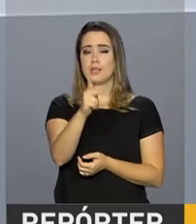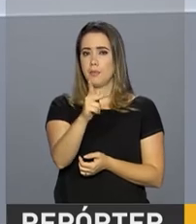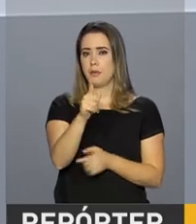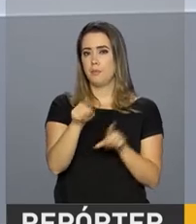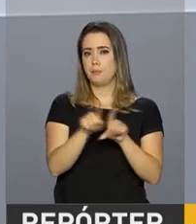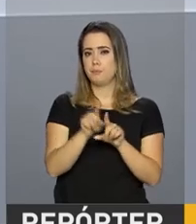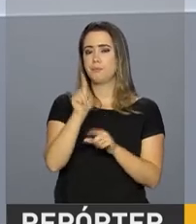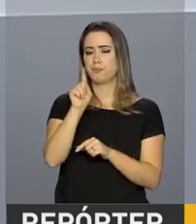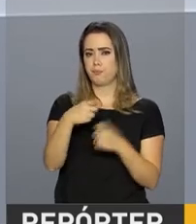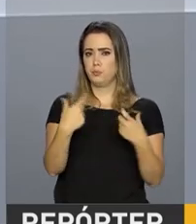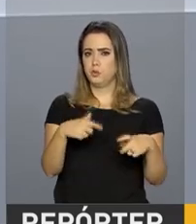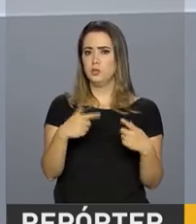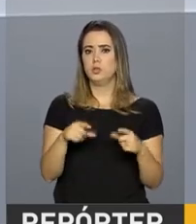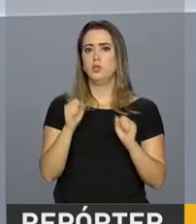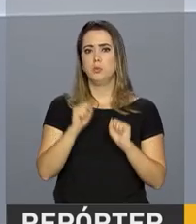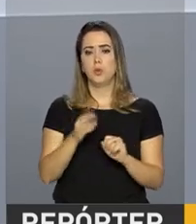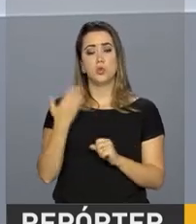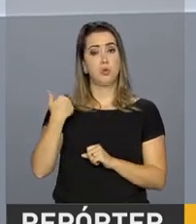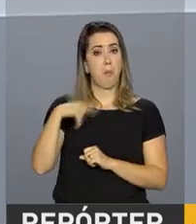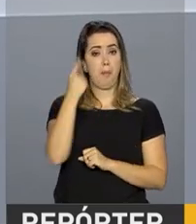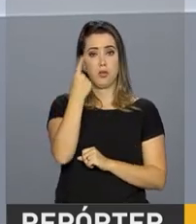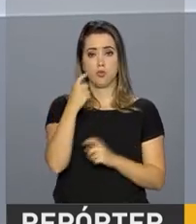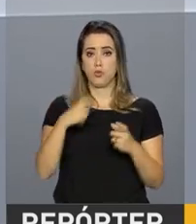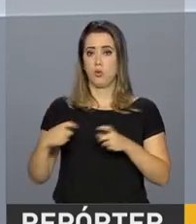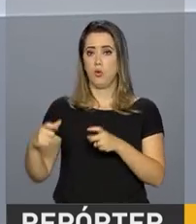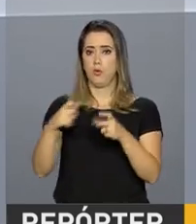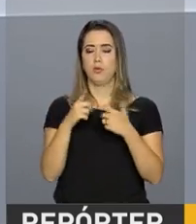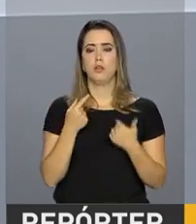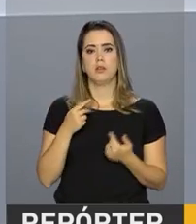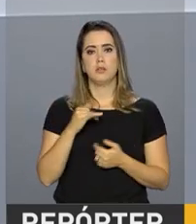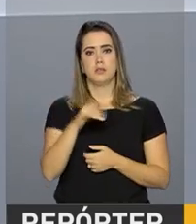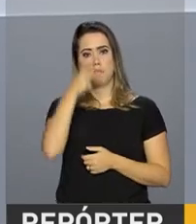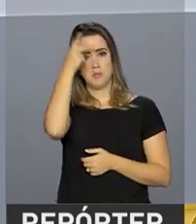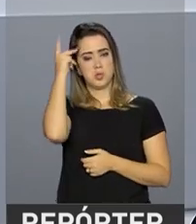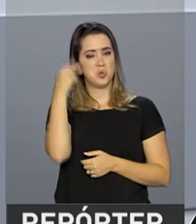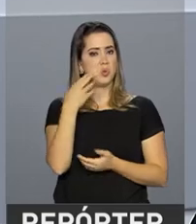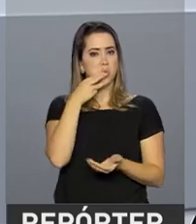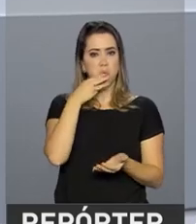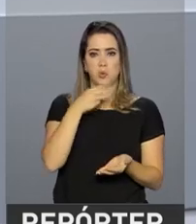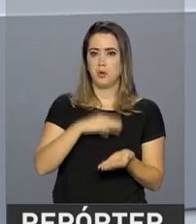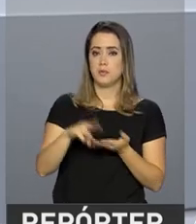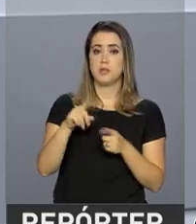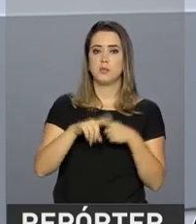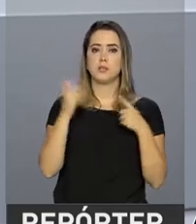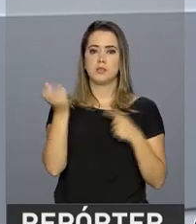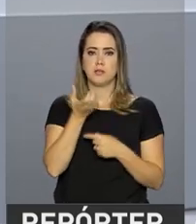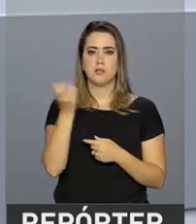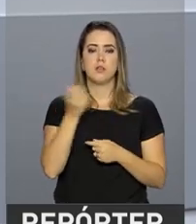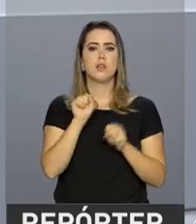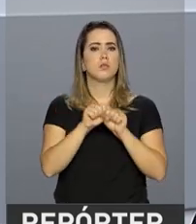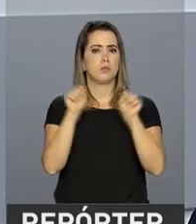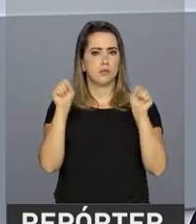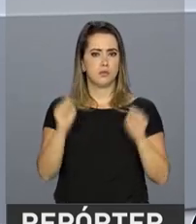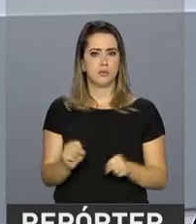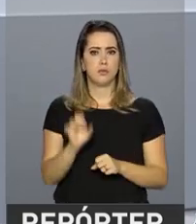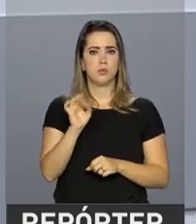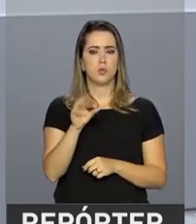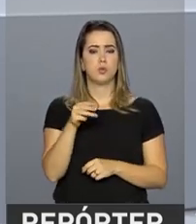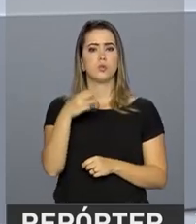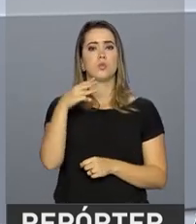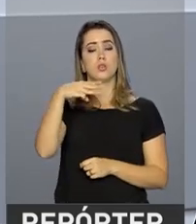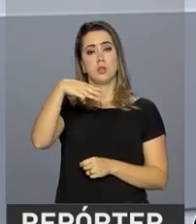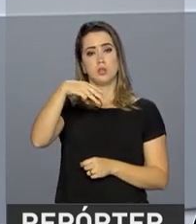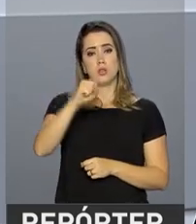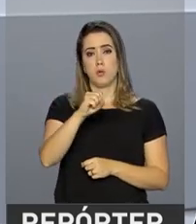é permitido cadastrar mais de um século caso a pessoa não receba a mensagem e queira se cadastrar no sistema basta